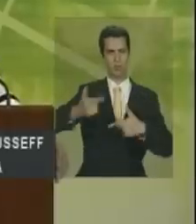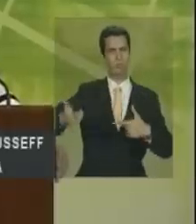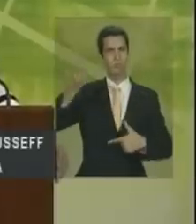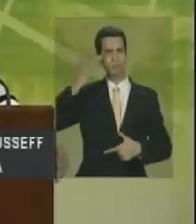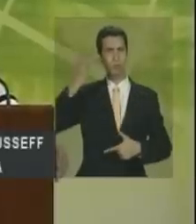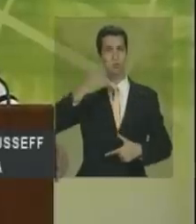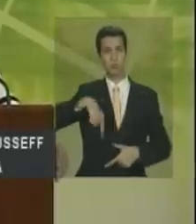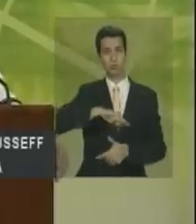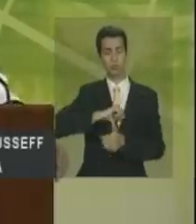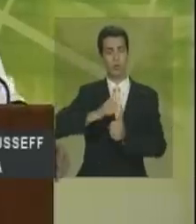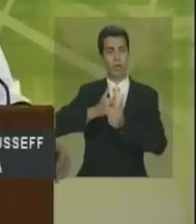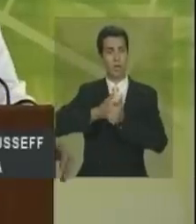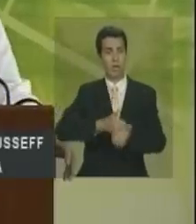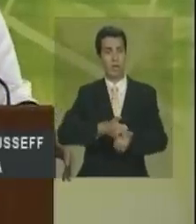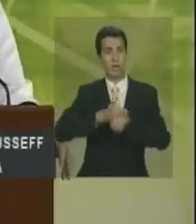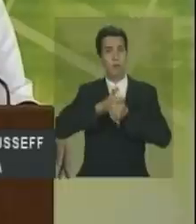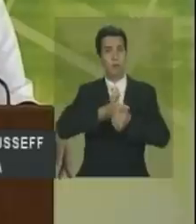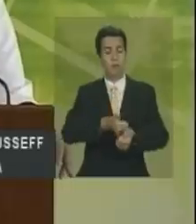acompanhamento sistemático